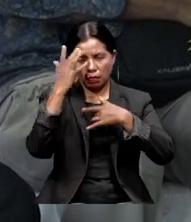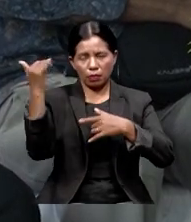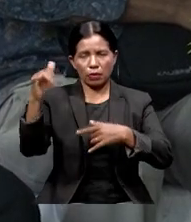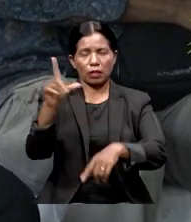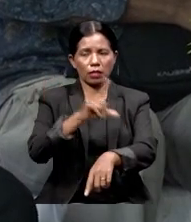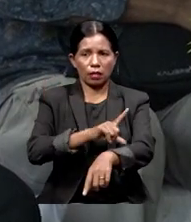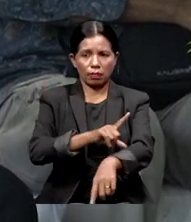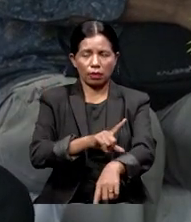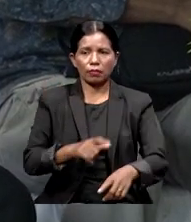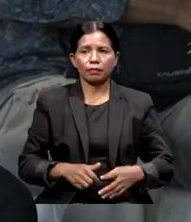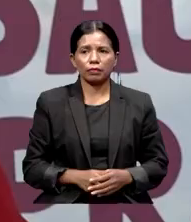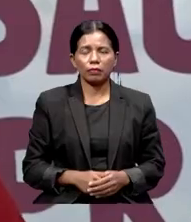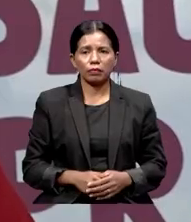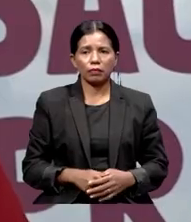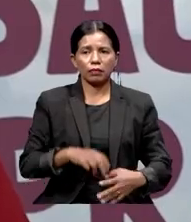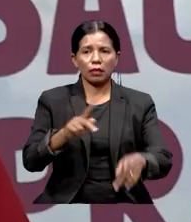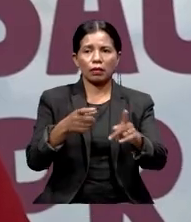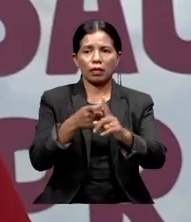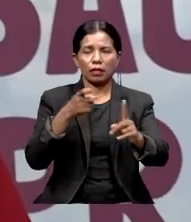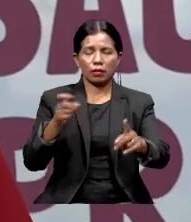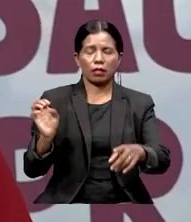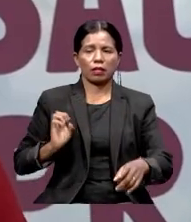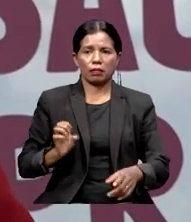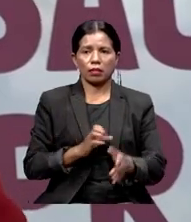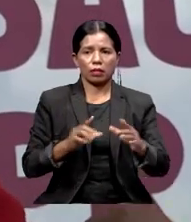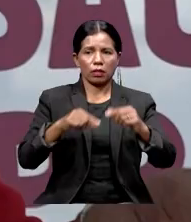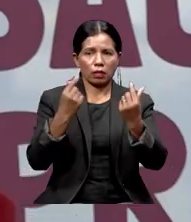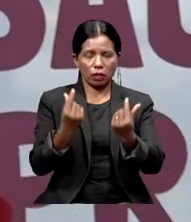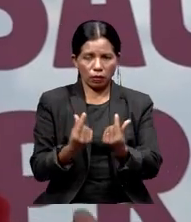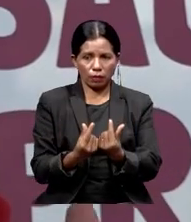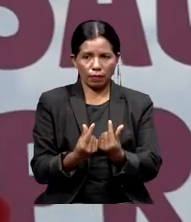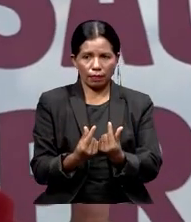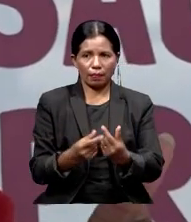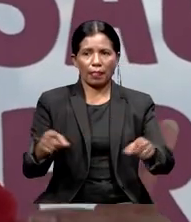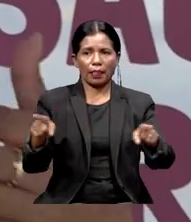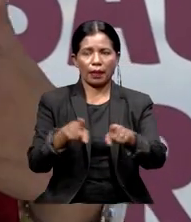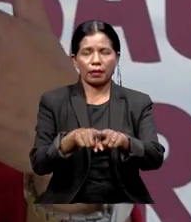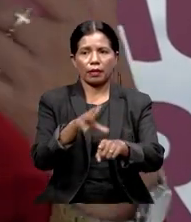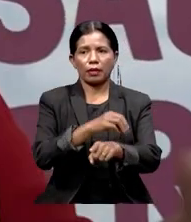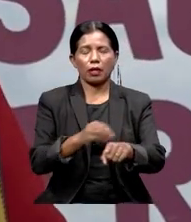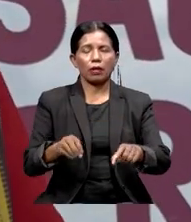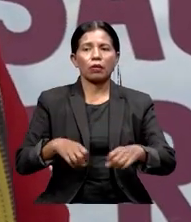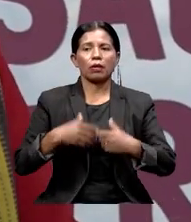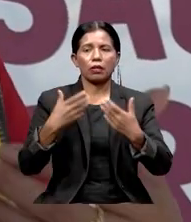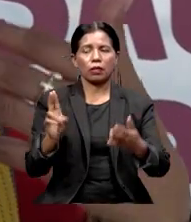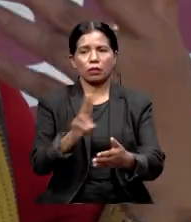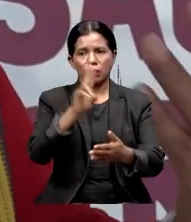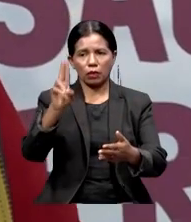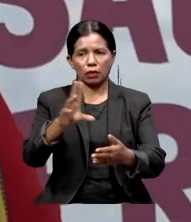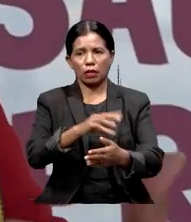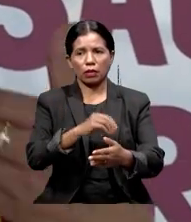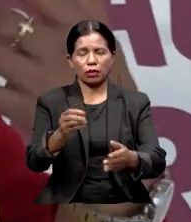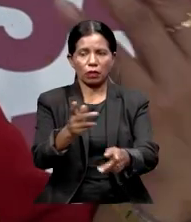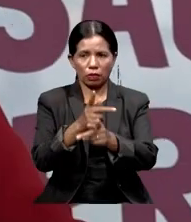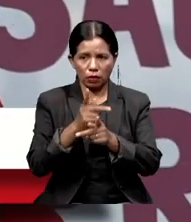lepra. Comunidade sira si mexer Japaun e equipa. Ba Misaun Lepra iha equipa sira onsa usa, onsa